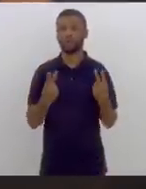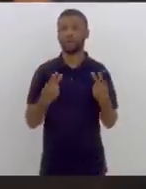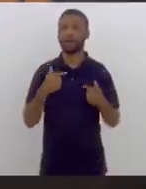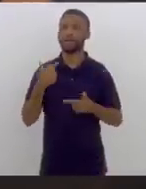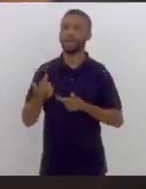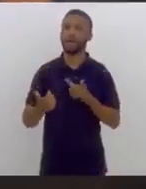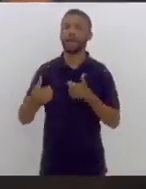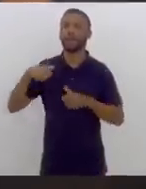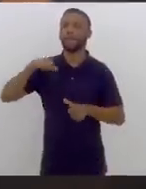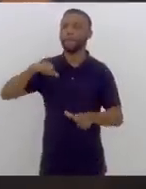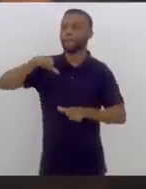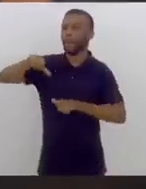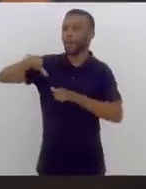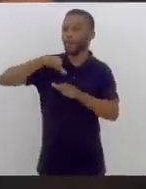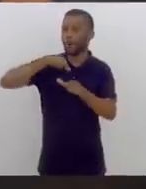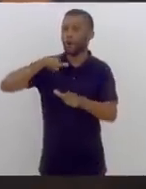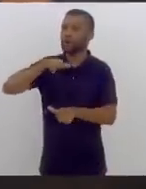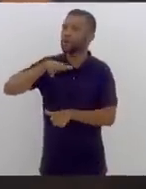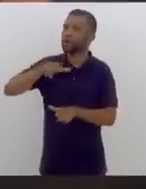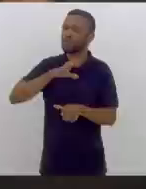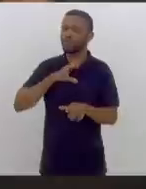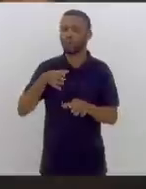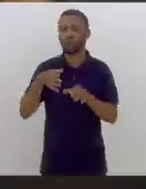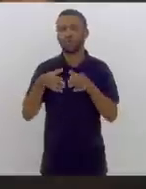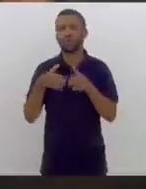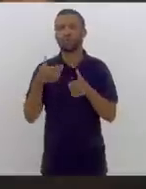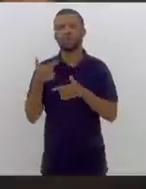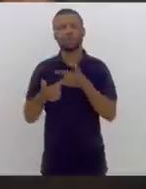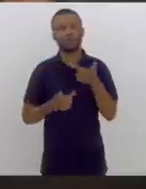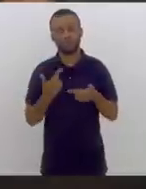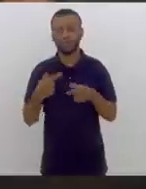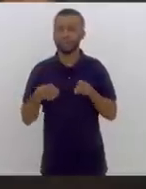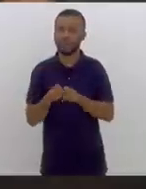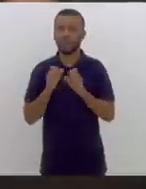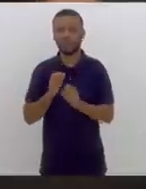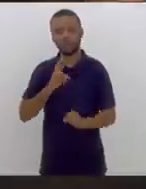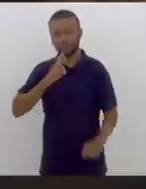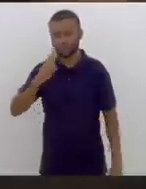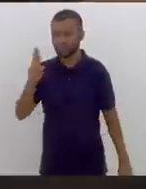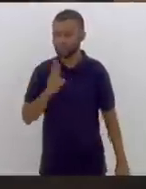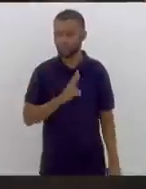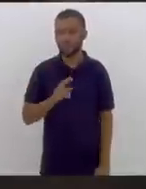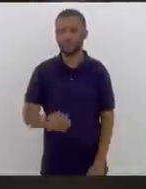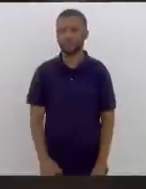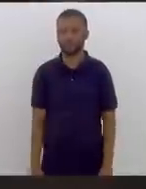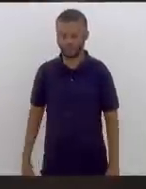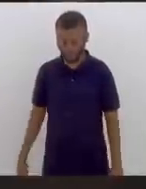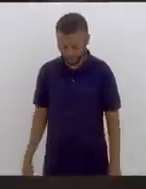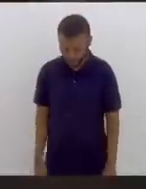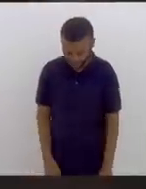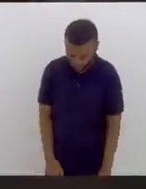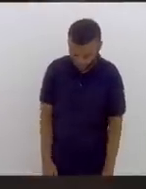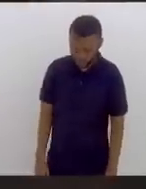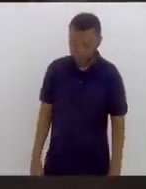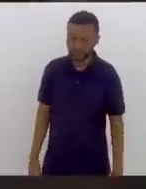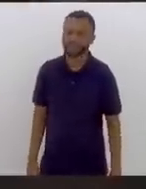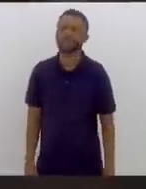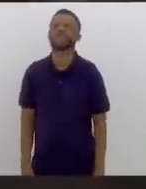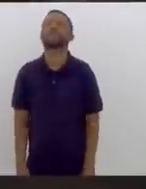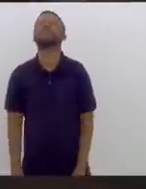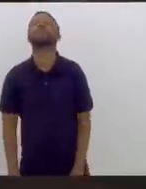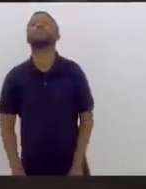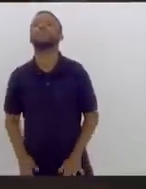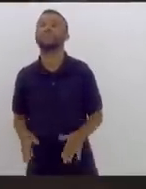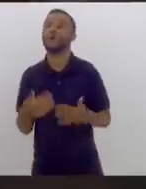e não todo mundo ali como um grupo de trabalho isso também o senhor pode me responder se for o caso é Qual atitude que a polícia